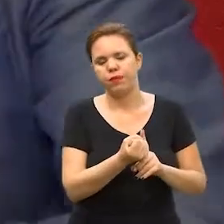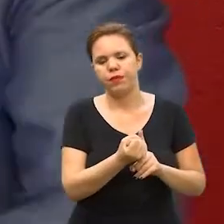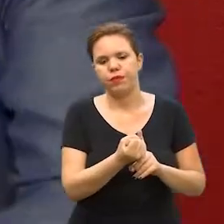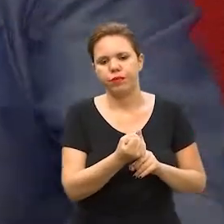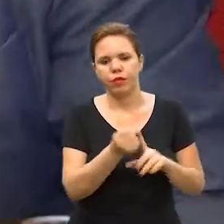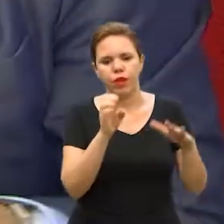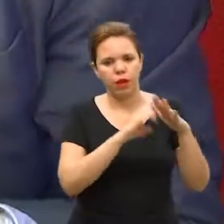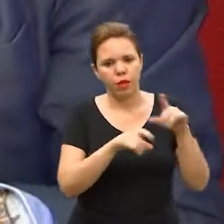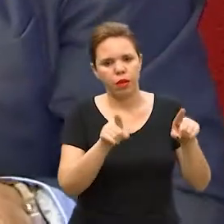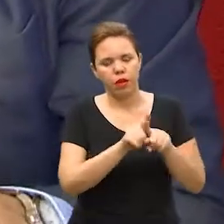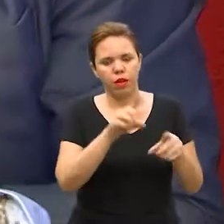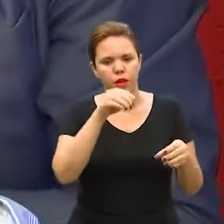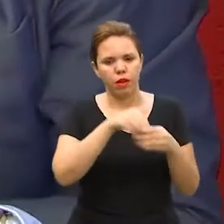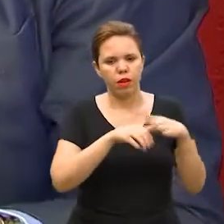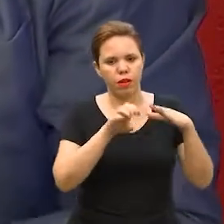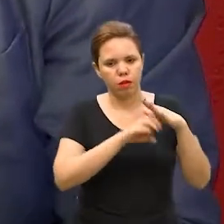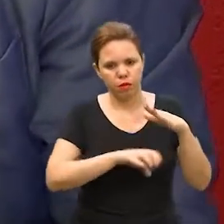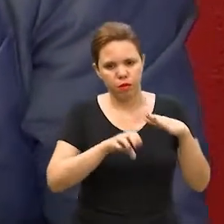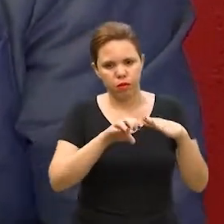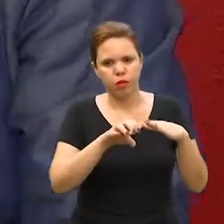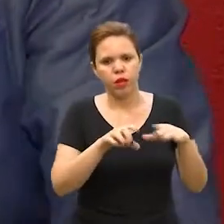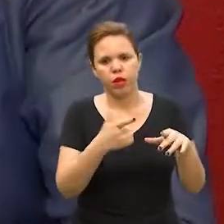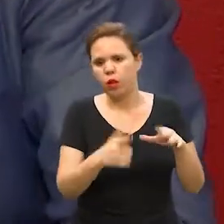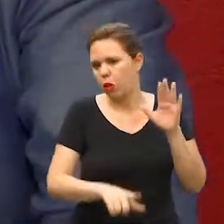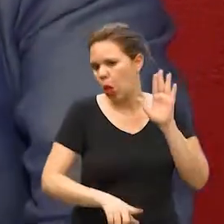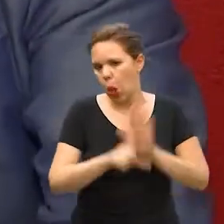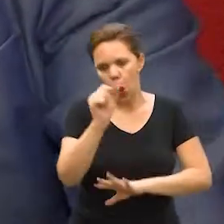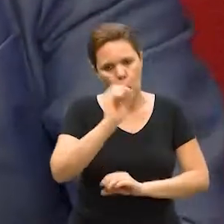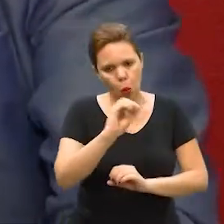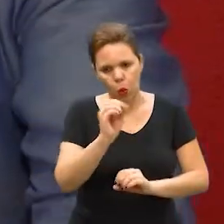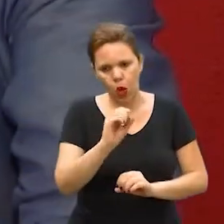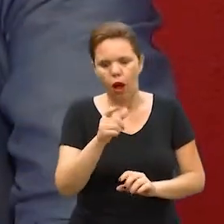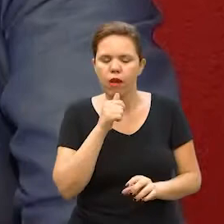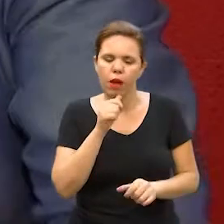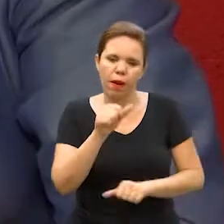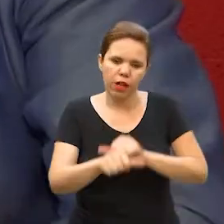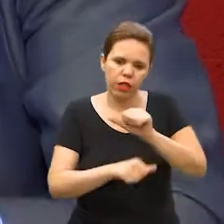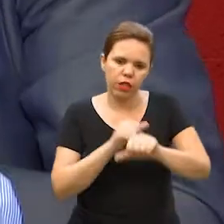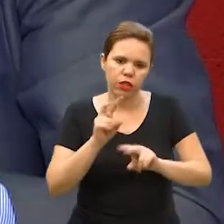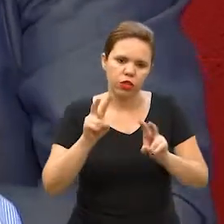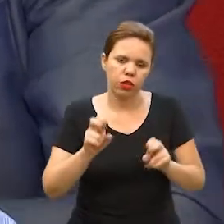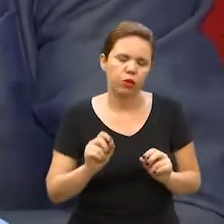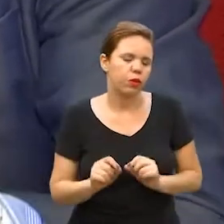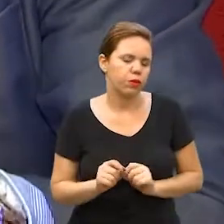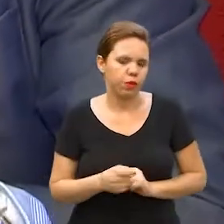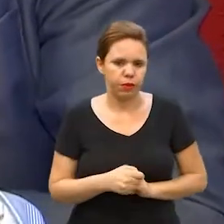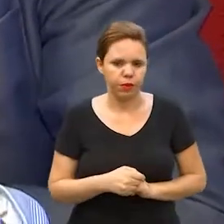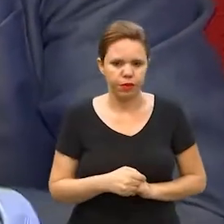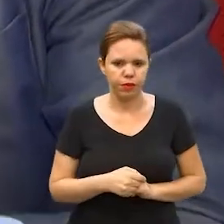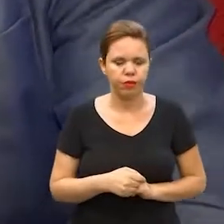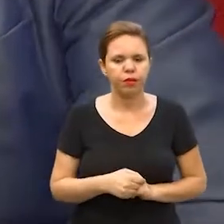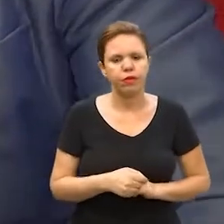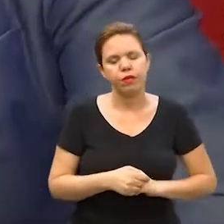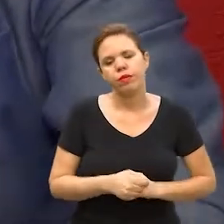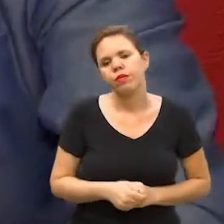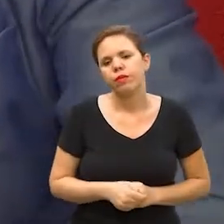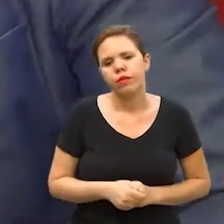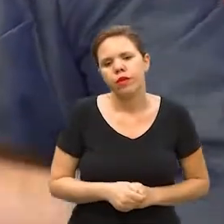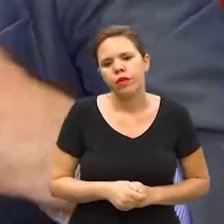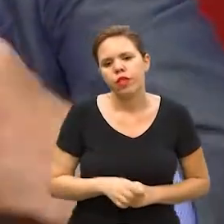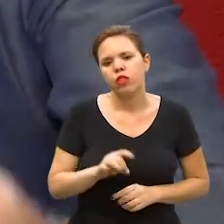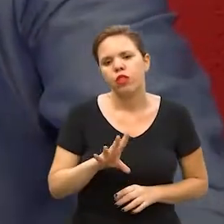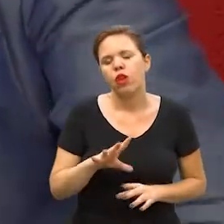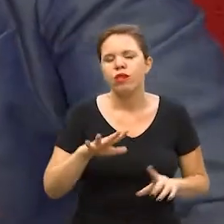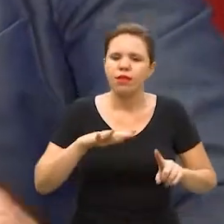empresas que a gente tem dentro das empresas filhas que são sem fins lucrativos. Então tem esse impacto um pouco direto do ponto de vista mais, não é assistencialista, mas